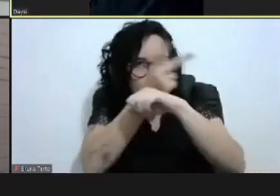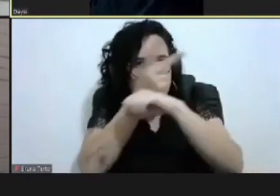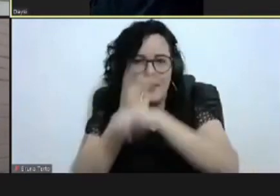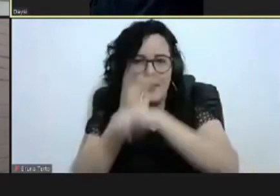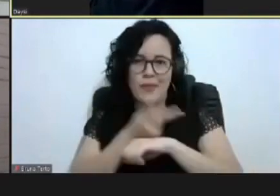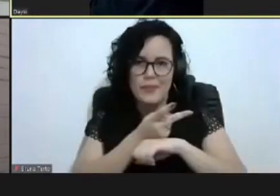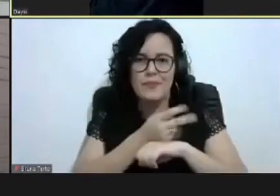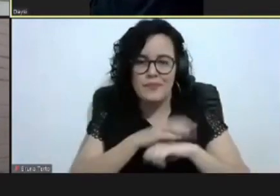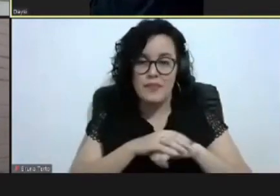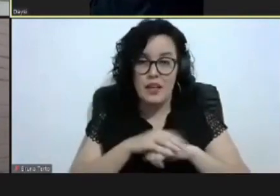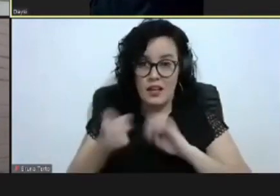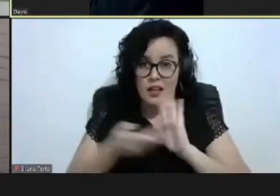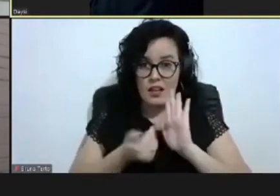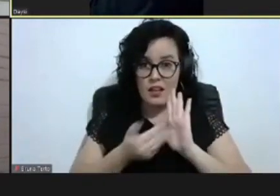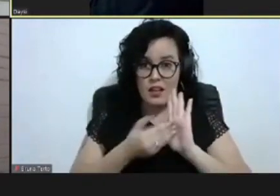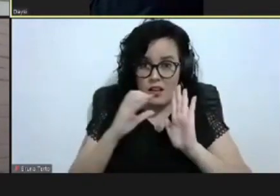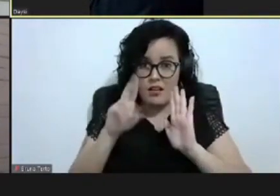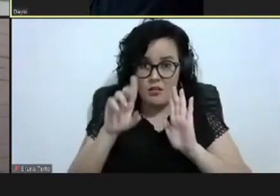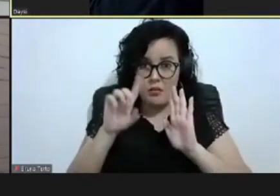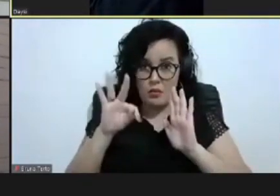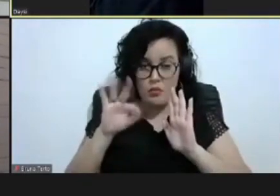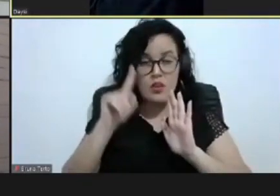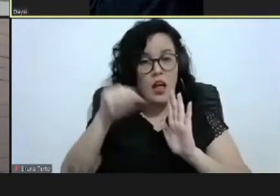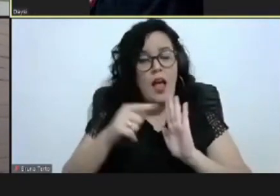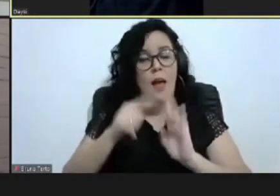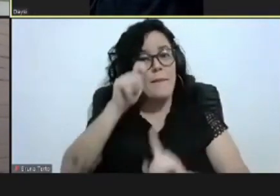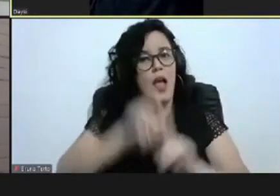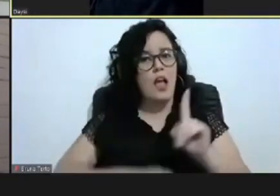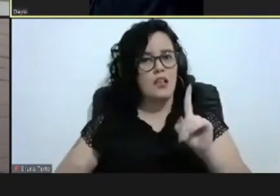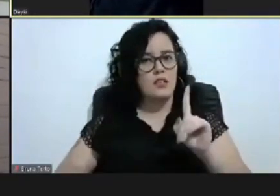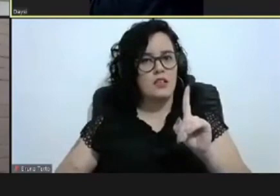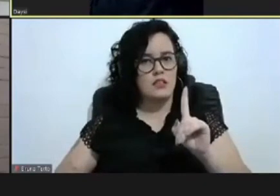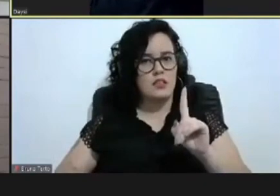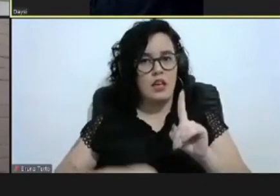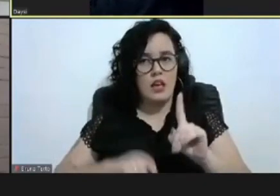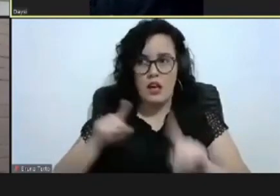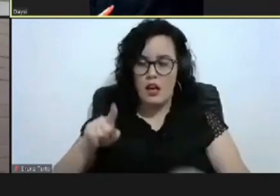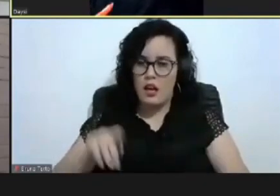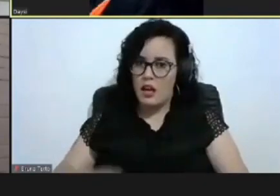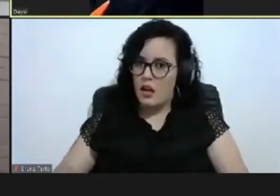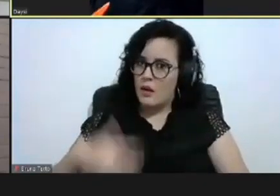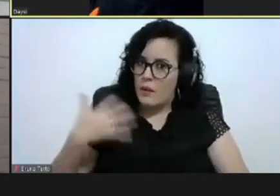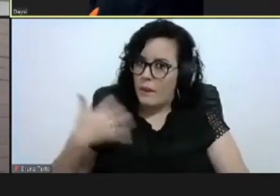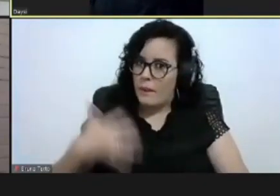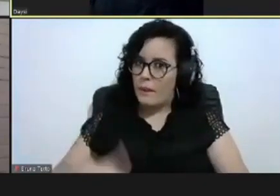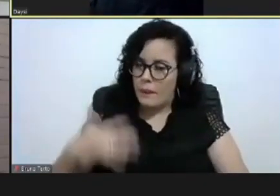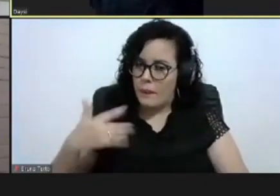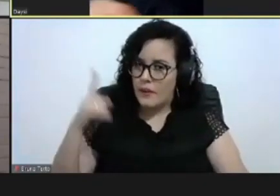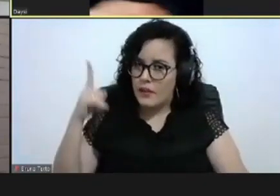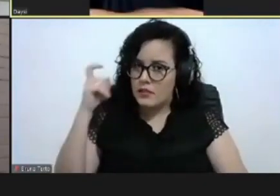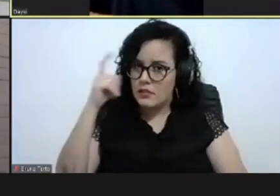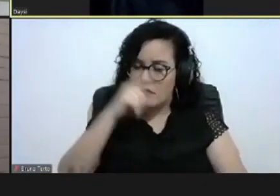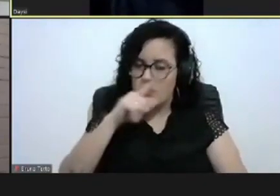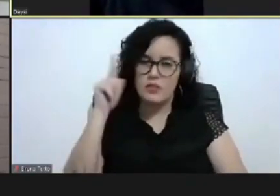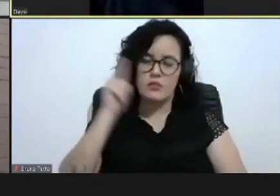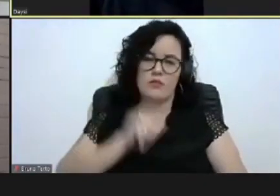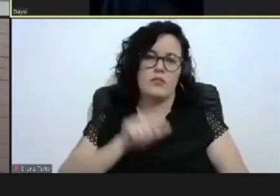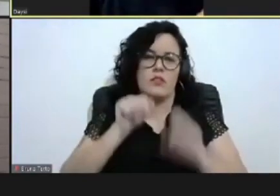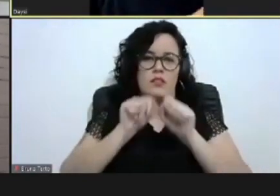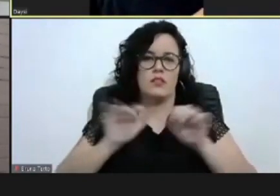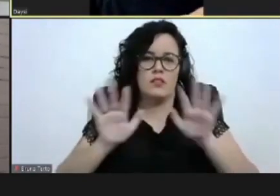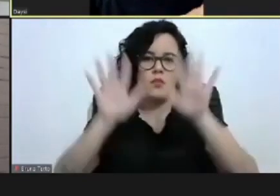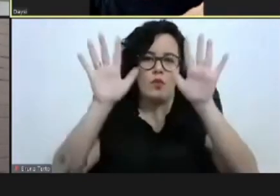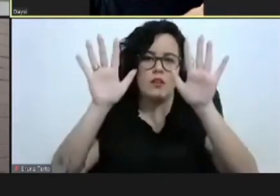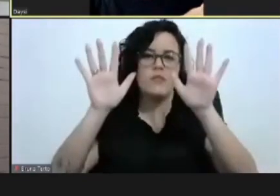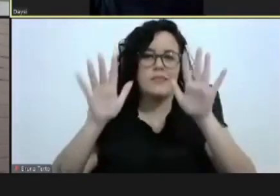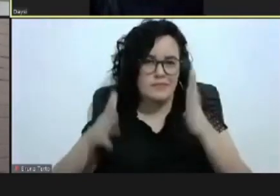é uma logística maluca para conseguir distribuir. nas bancas, que é o